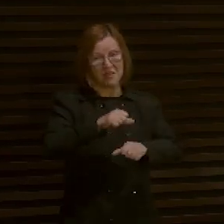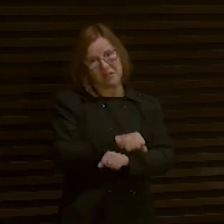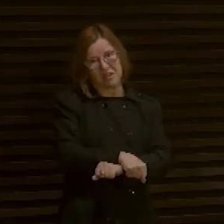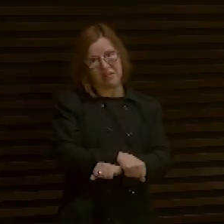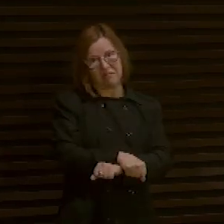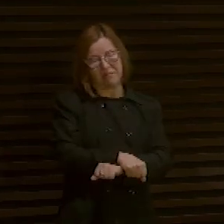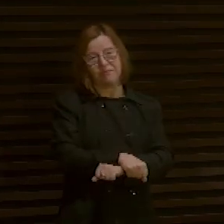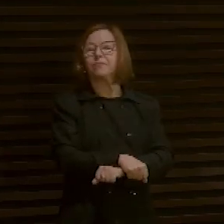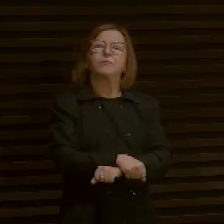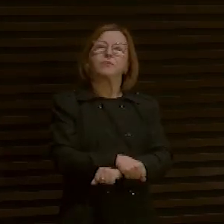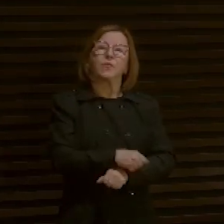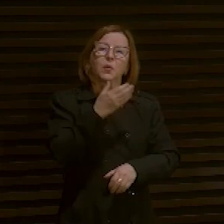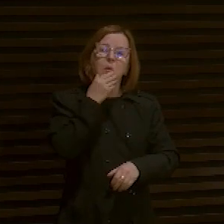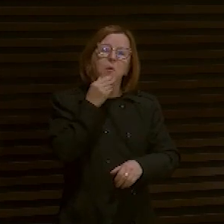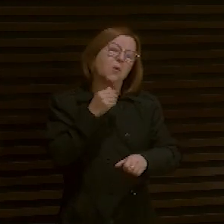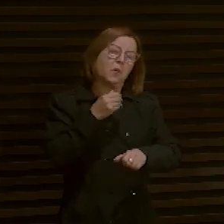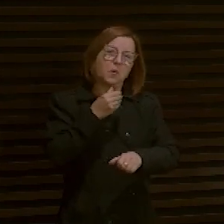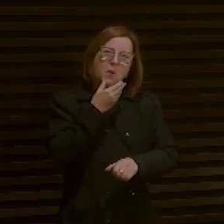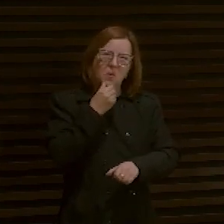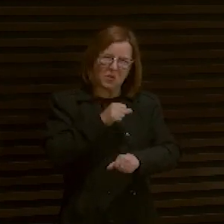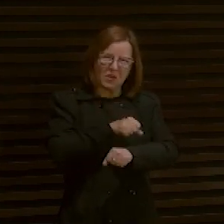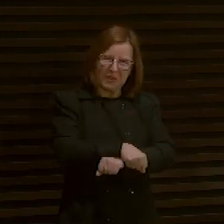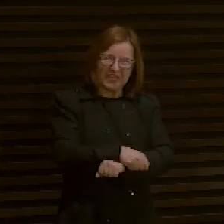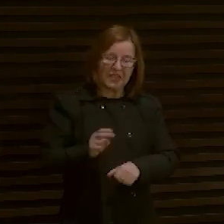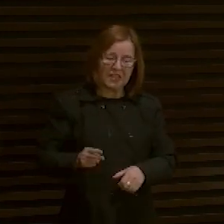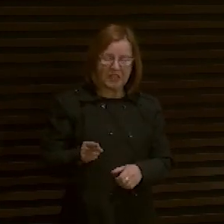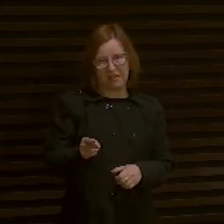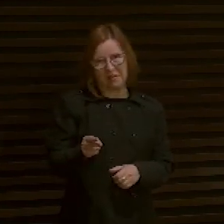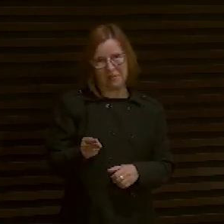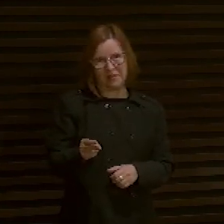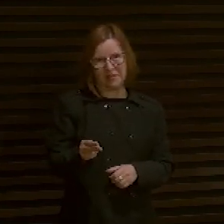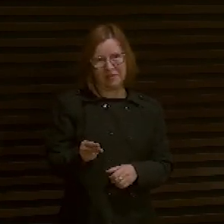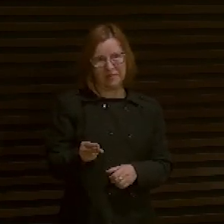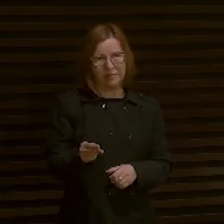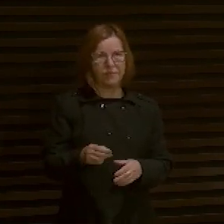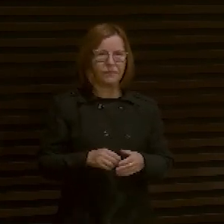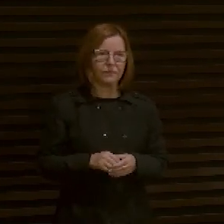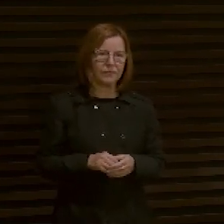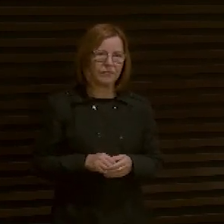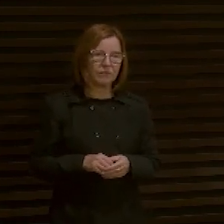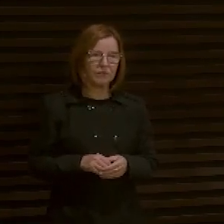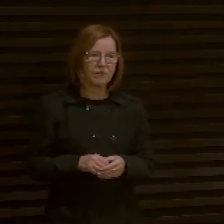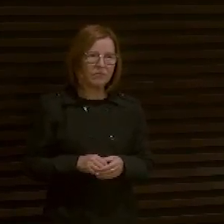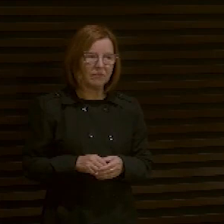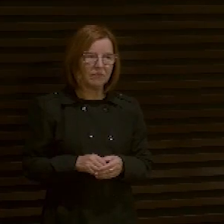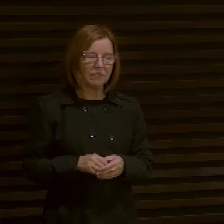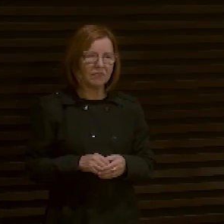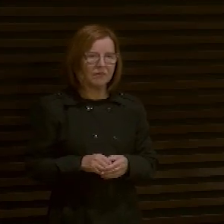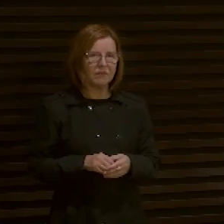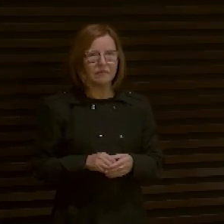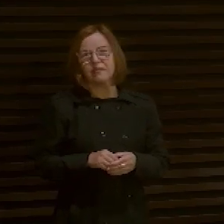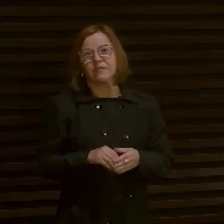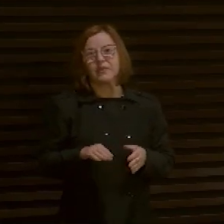Os homens se tornavam escravos eternamente, pela vida toda dessas pessoas. Então, eles estavam